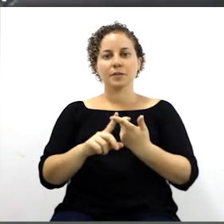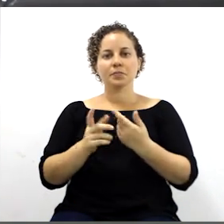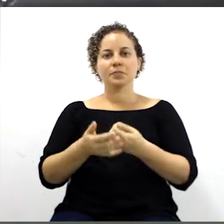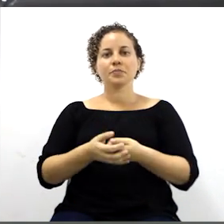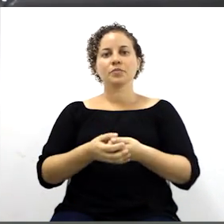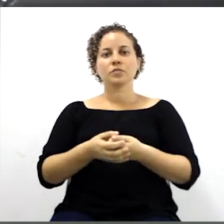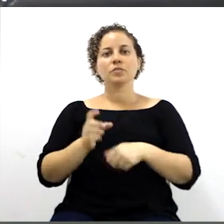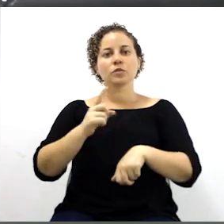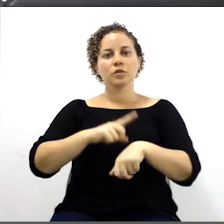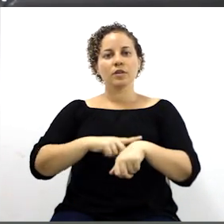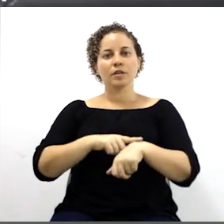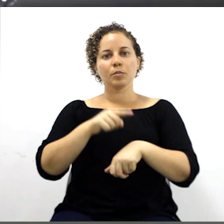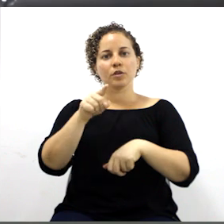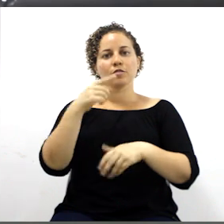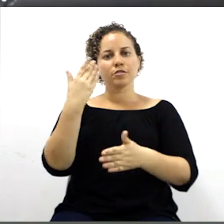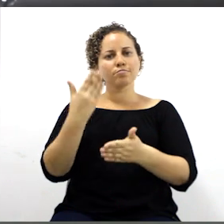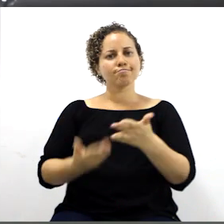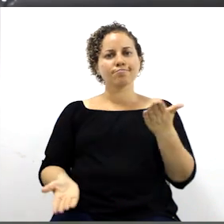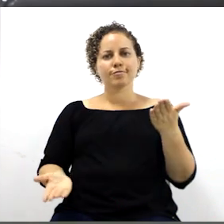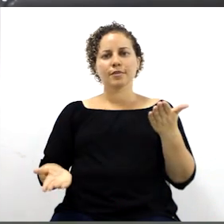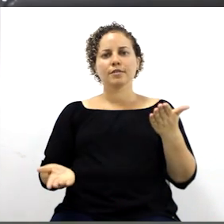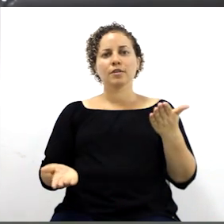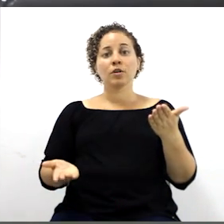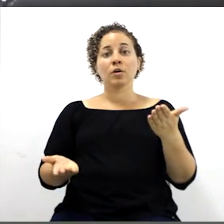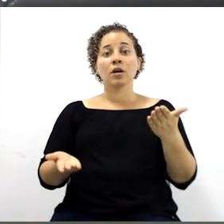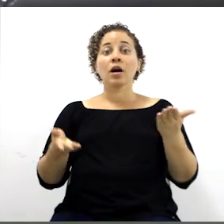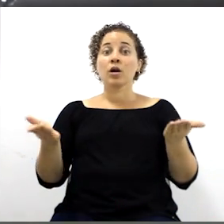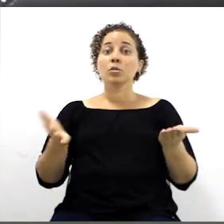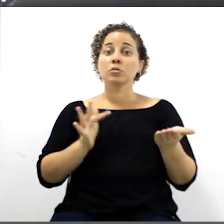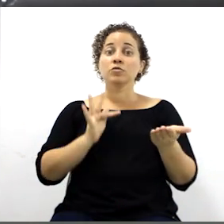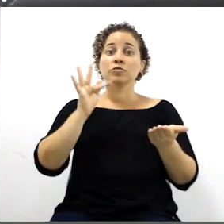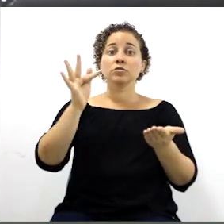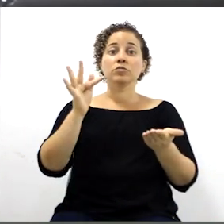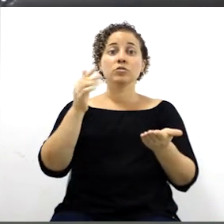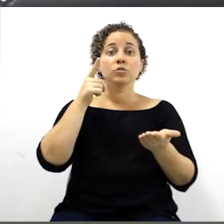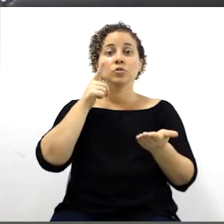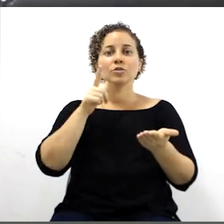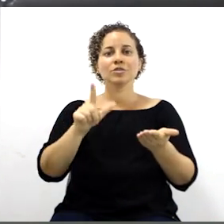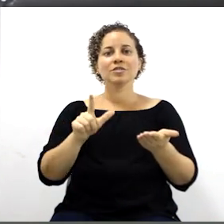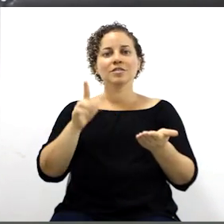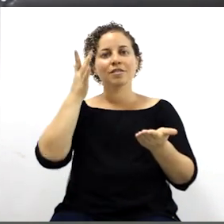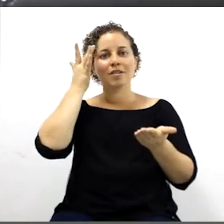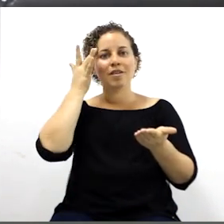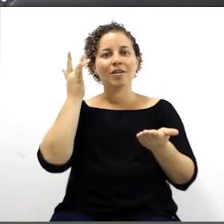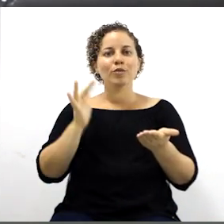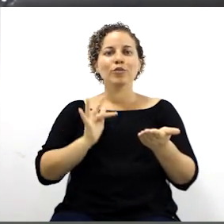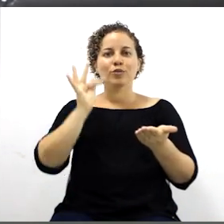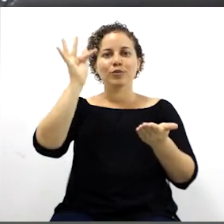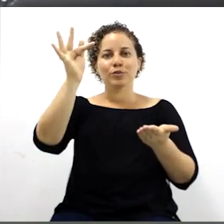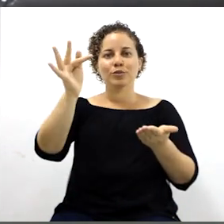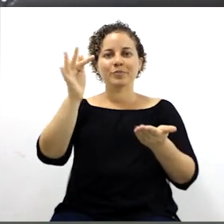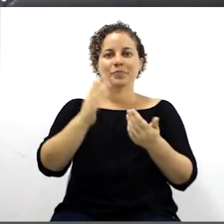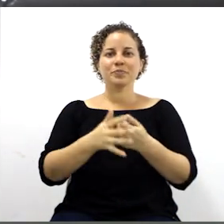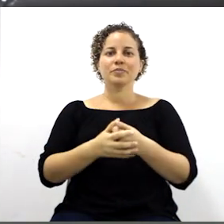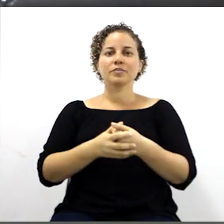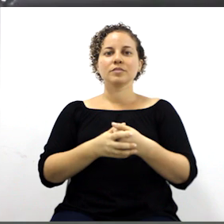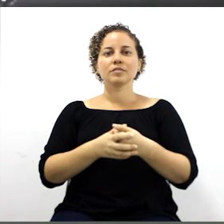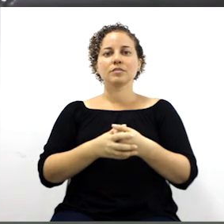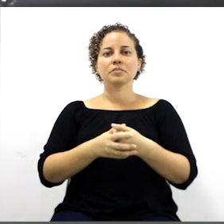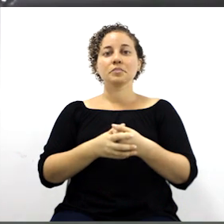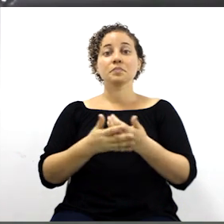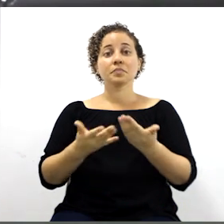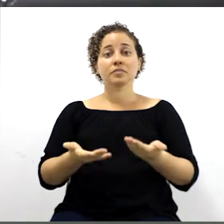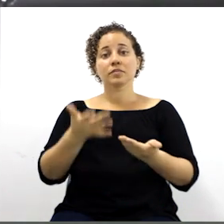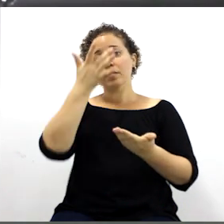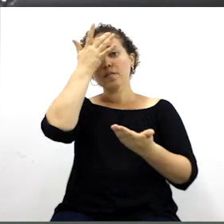aquele tempinho que você perde hoje para você ganhar imensamente amanhã. Até porque, normalmente, os nossos